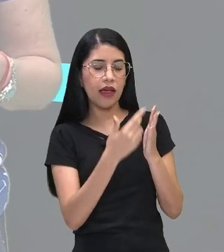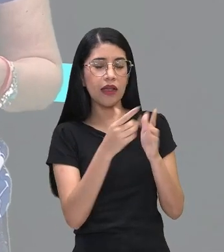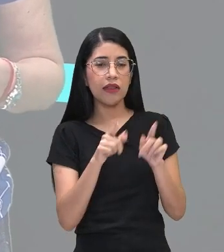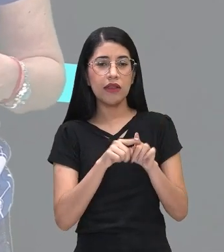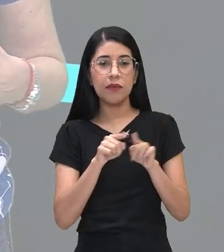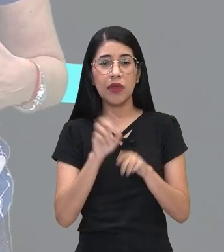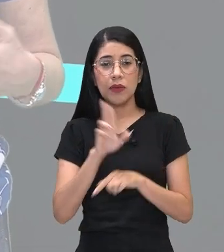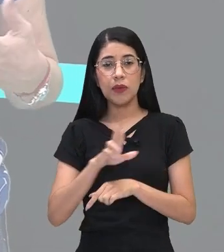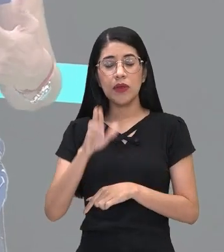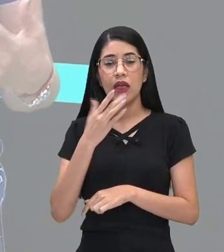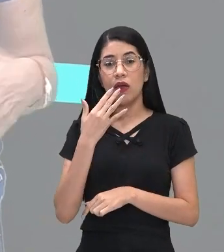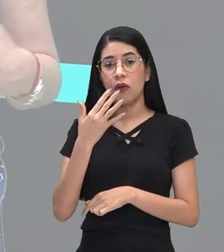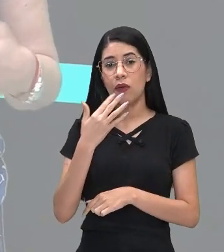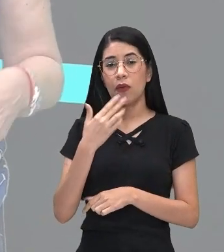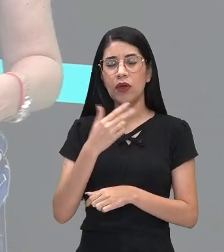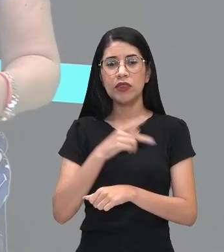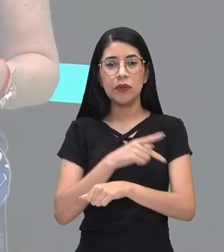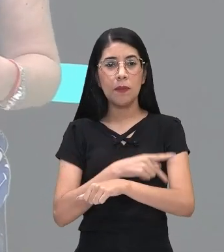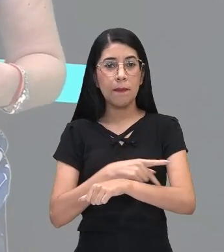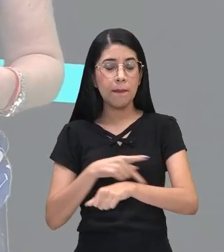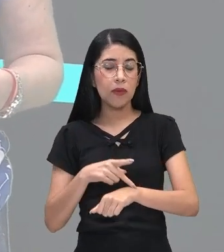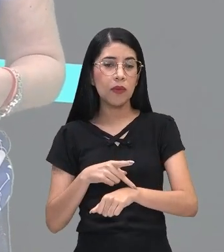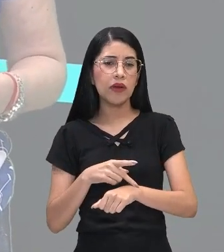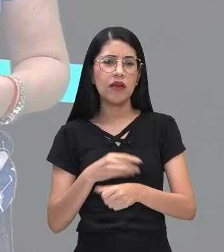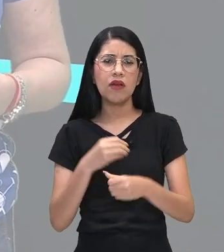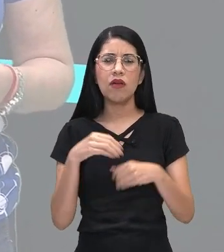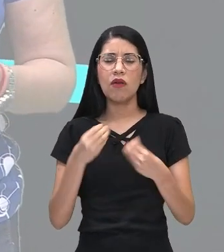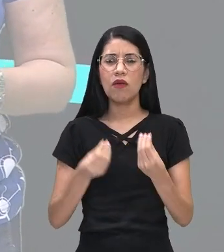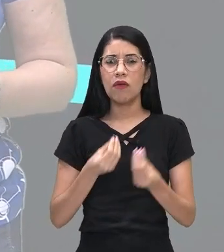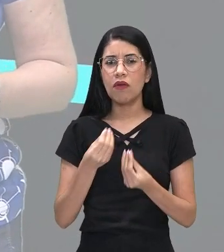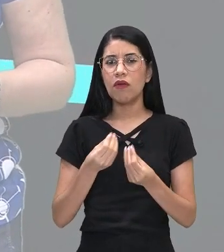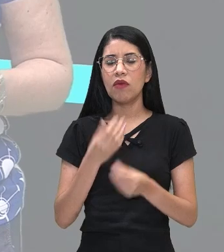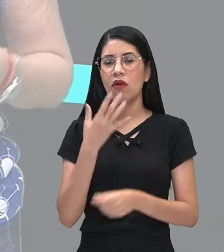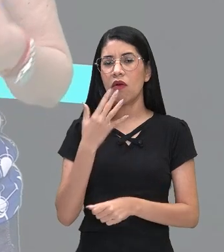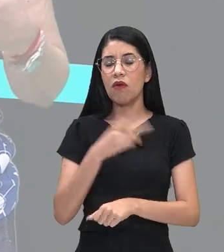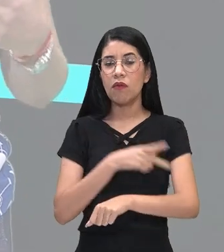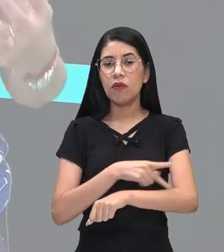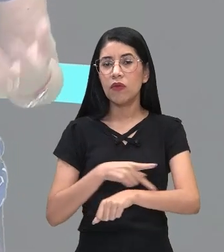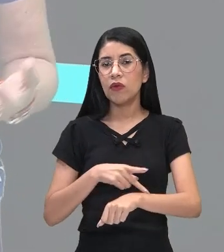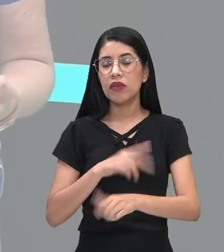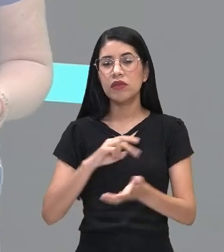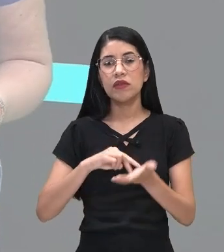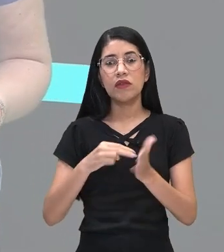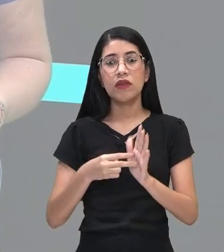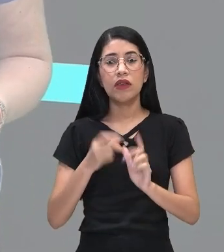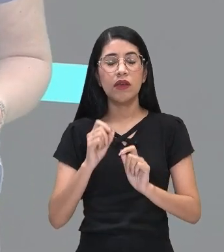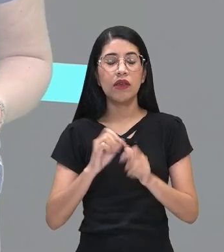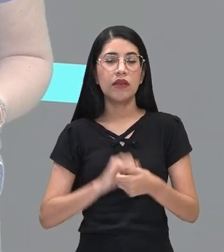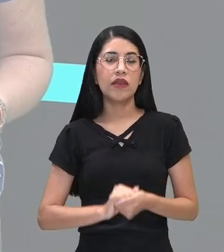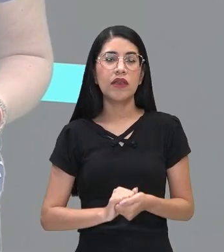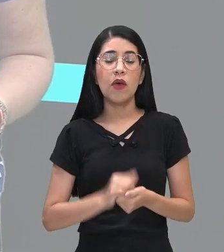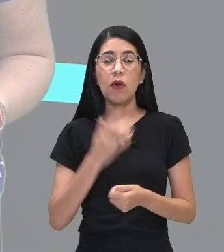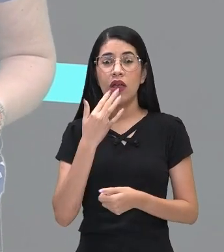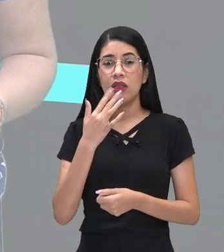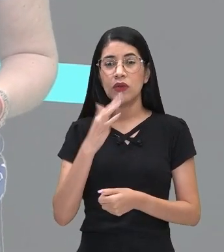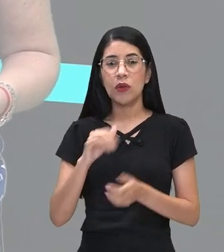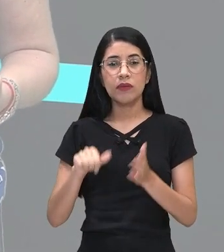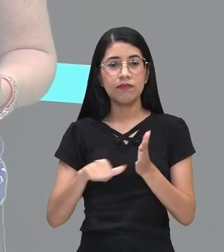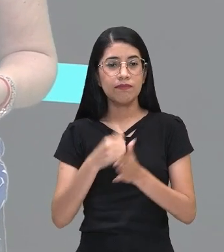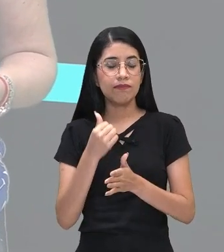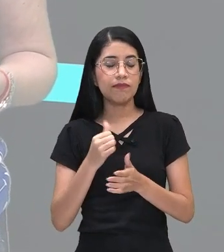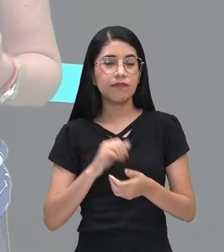de cores puras. Quais são as cores puras, como vocês podem ver? São as cores primárias,